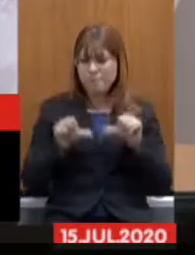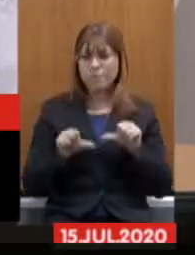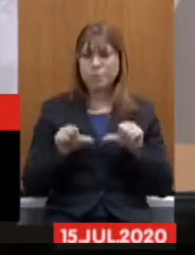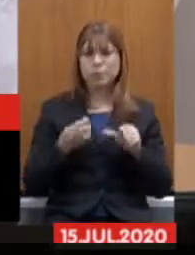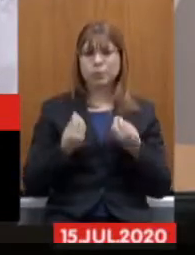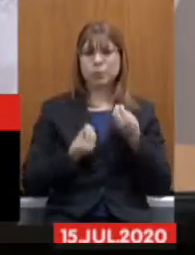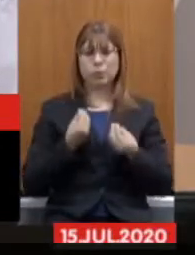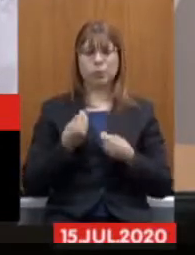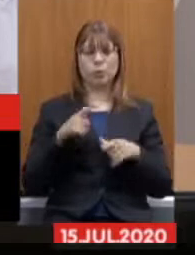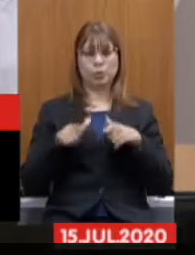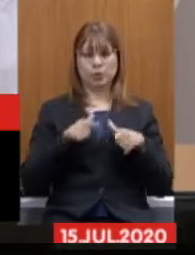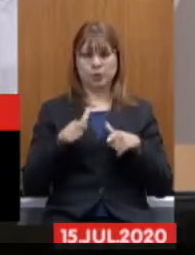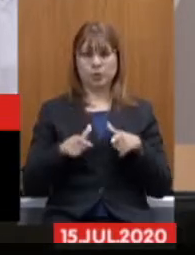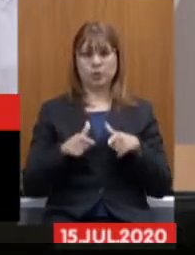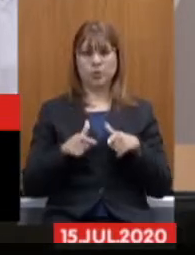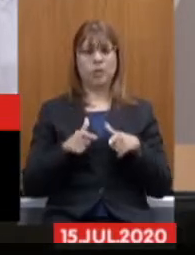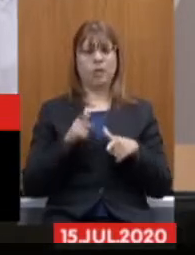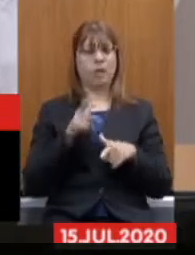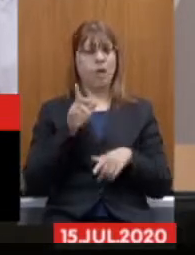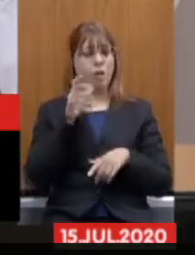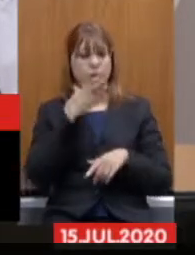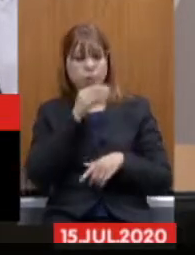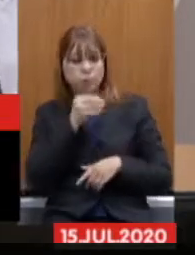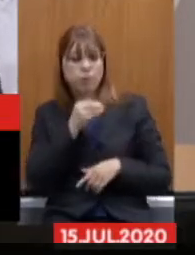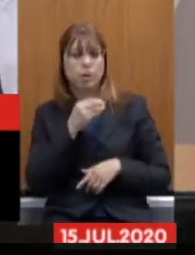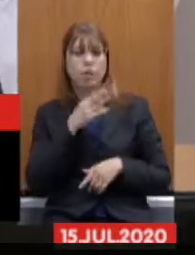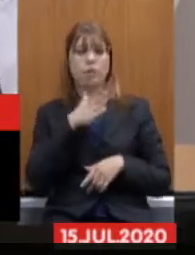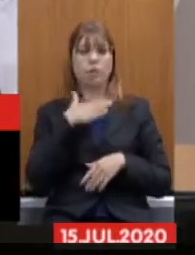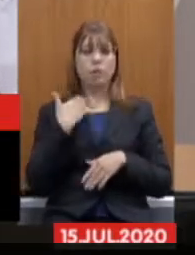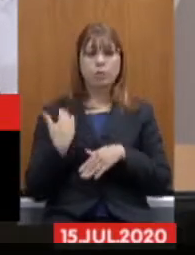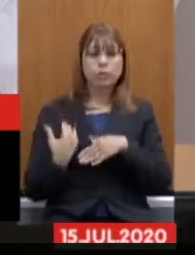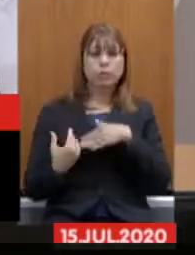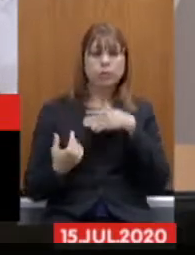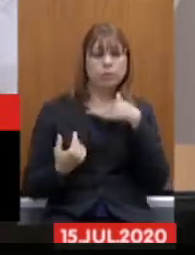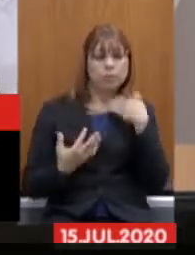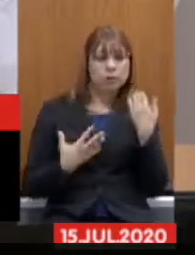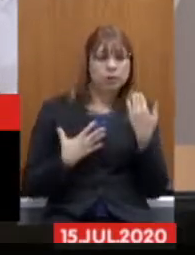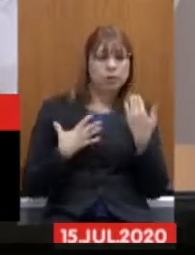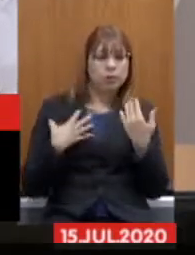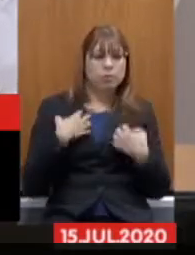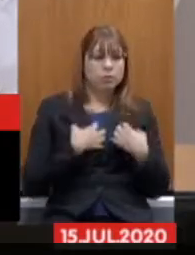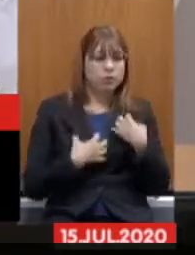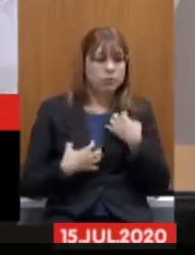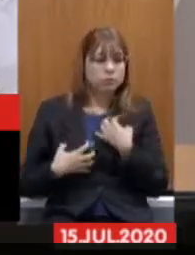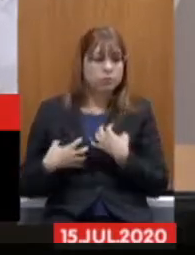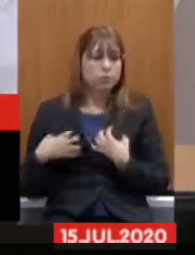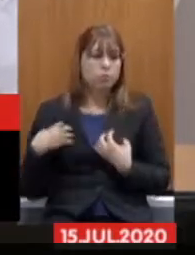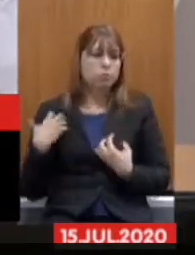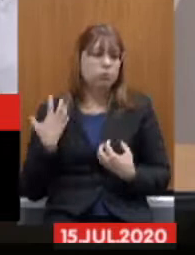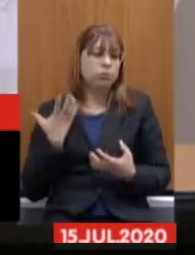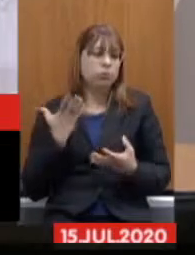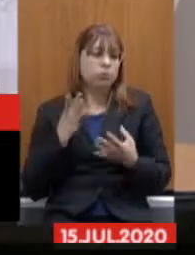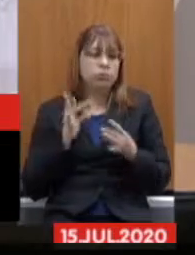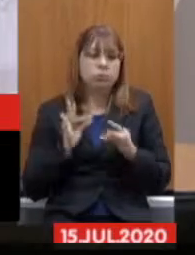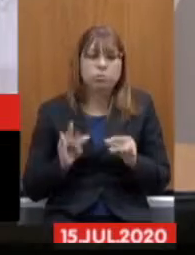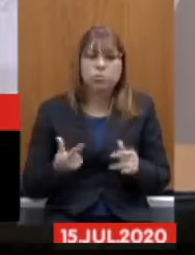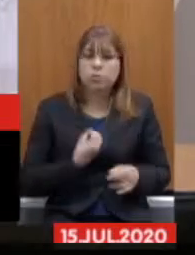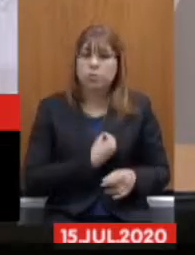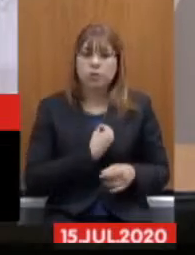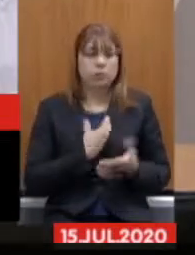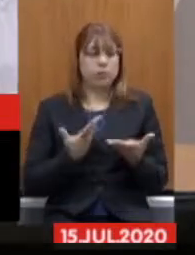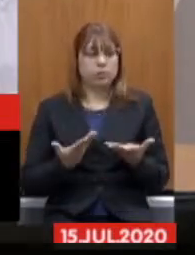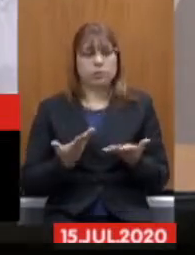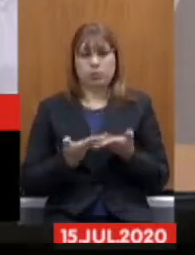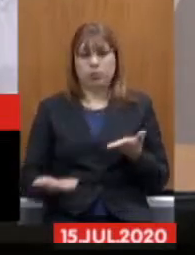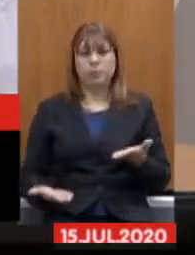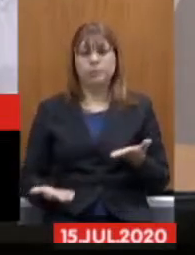vai se matando os servidores e a servidores aos poucos e para encerrar mesmo que horas os senhores